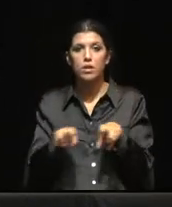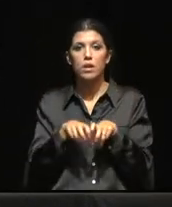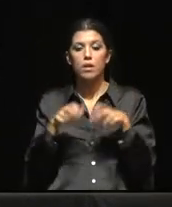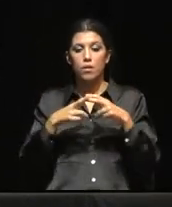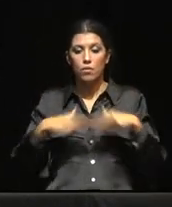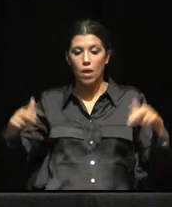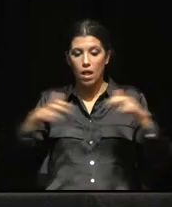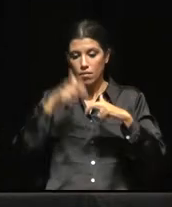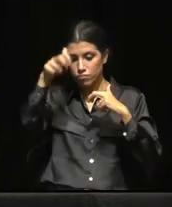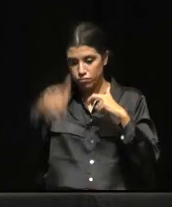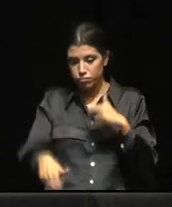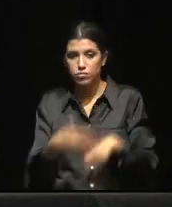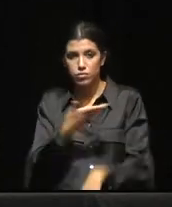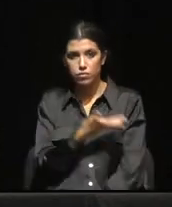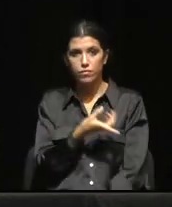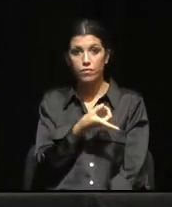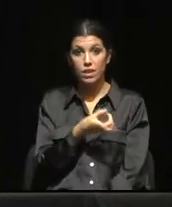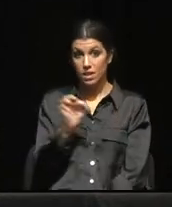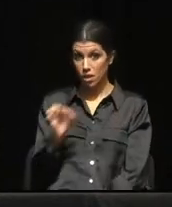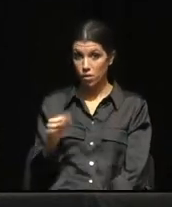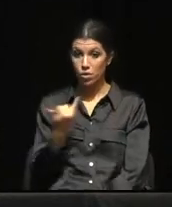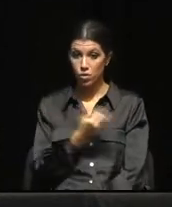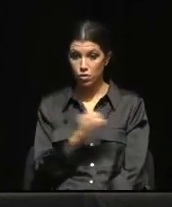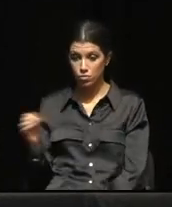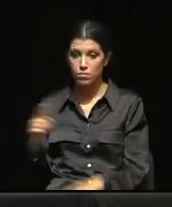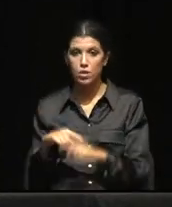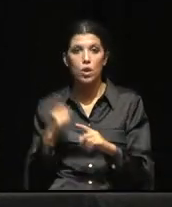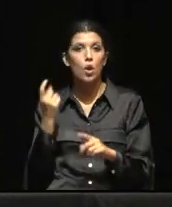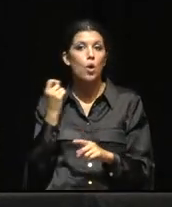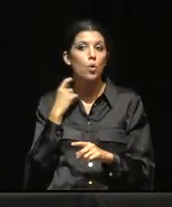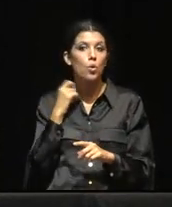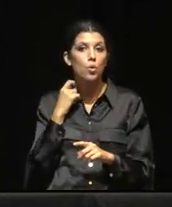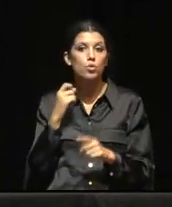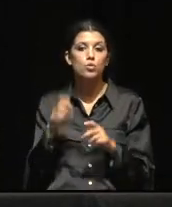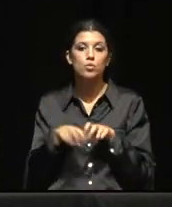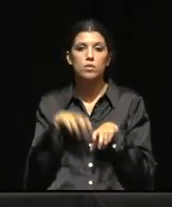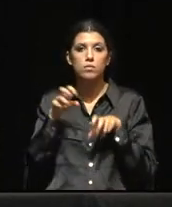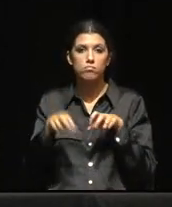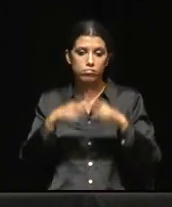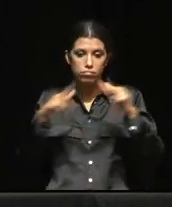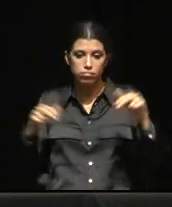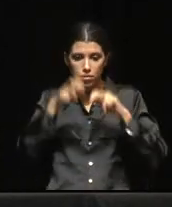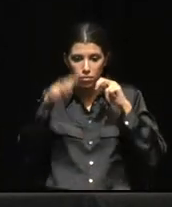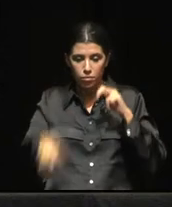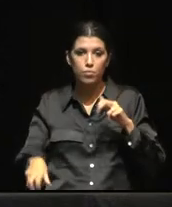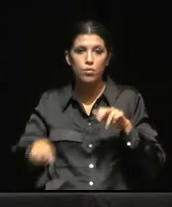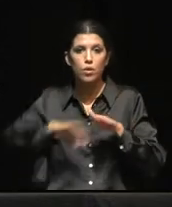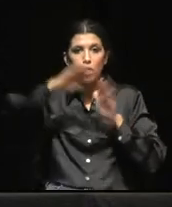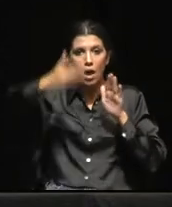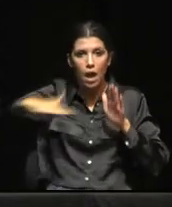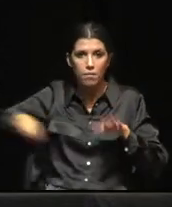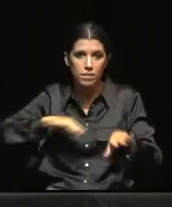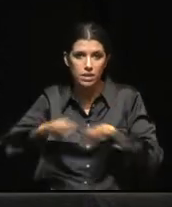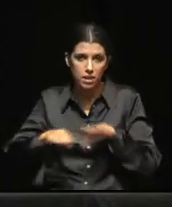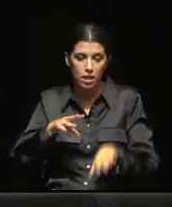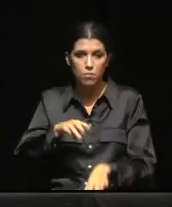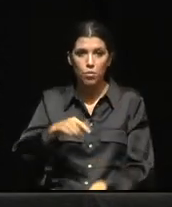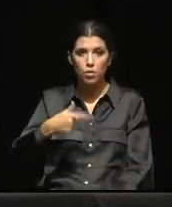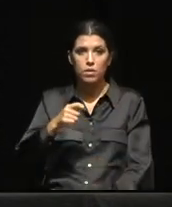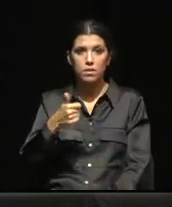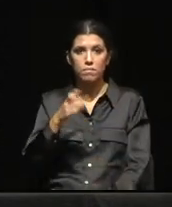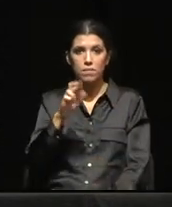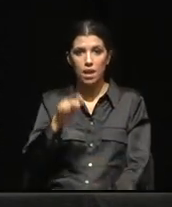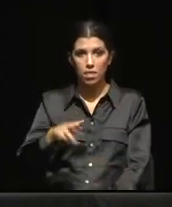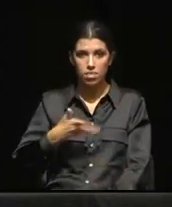em 1998 e em 2000 fez o curso de base jumping nos alpos italianos em Monte prente local